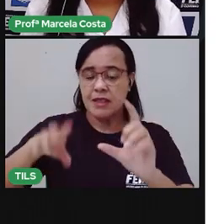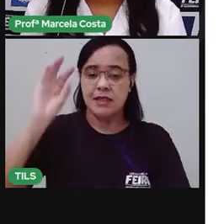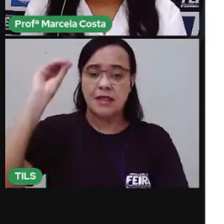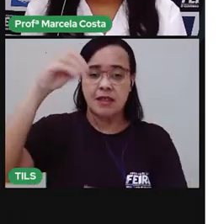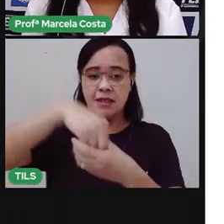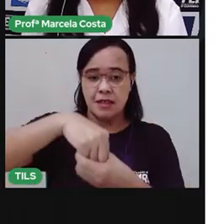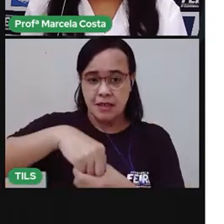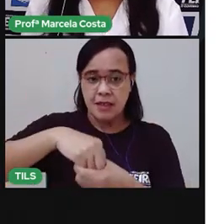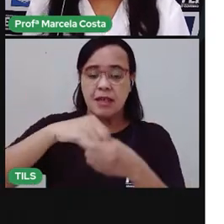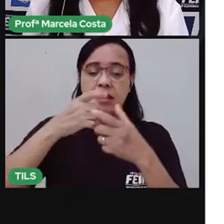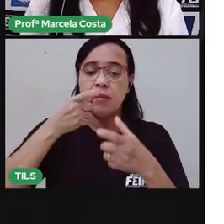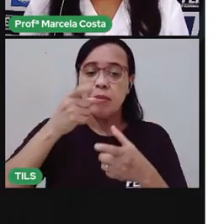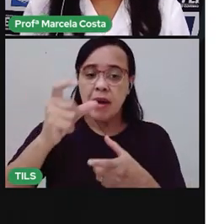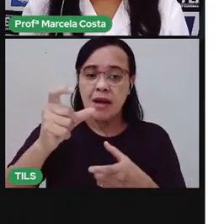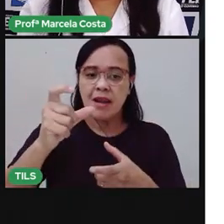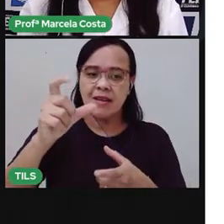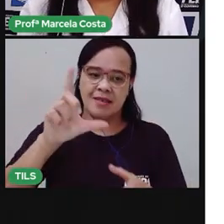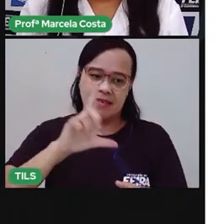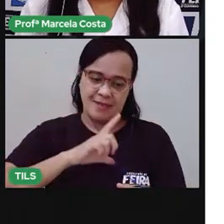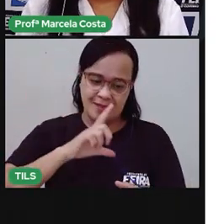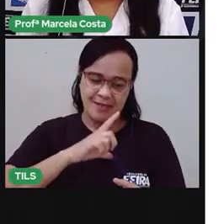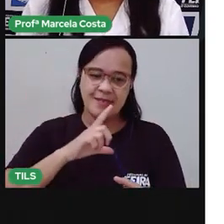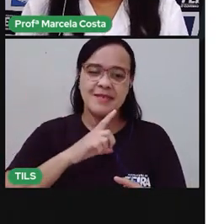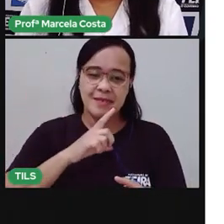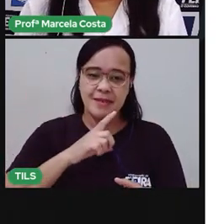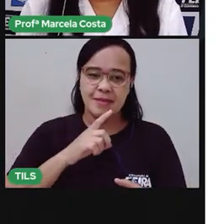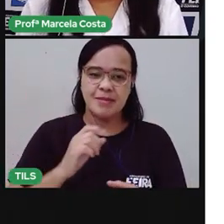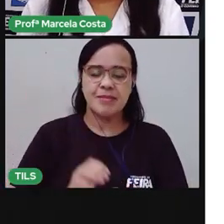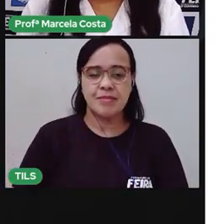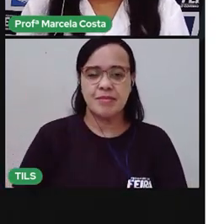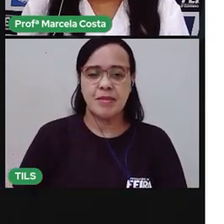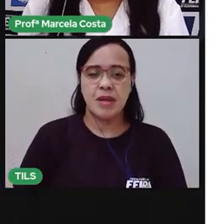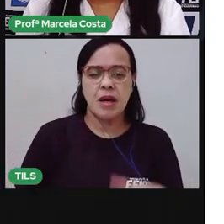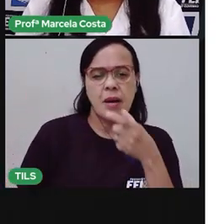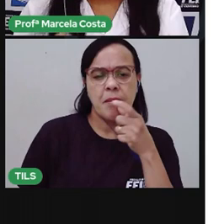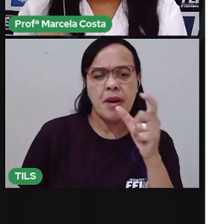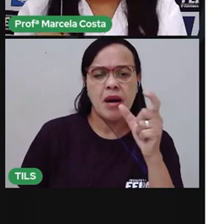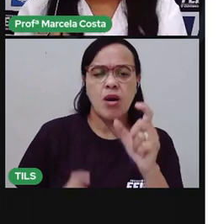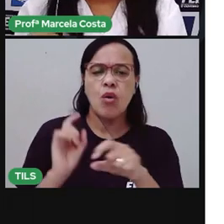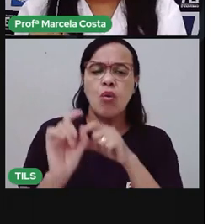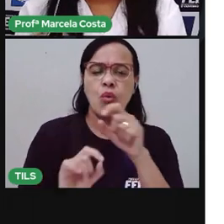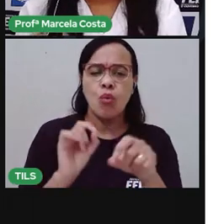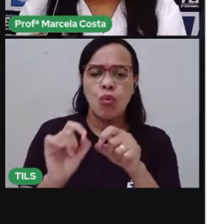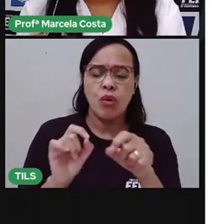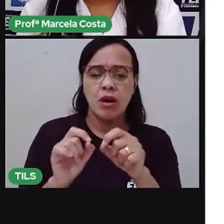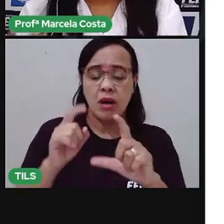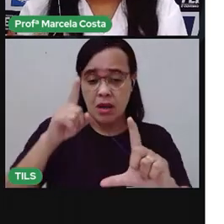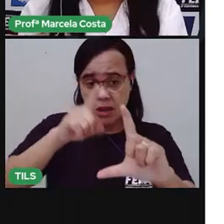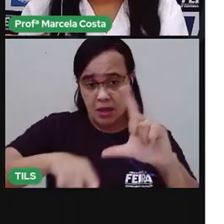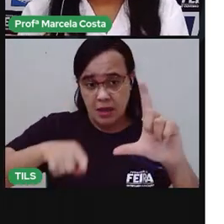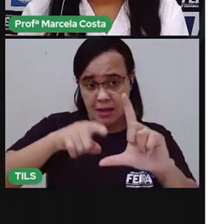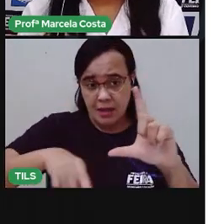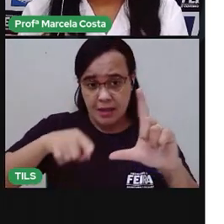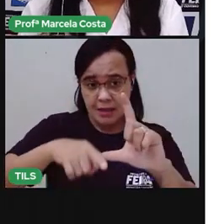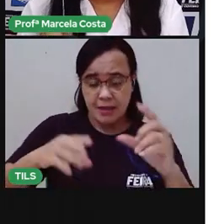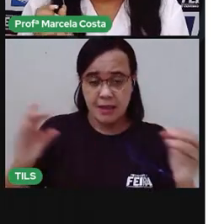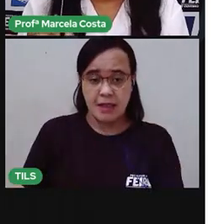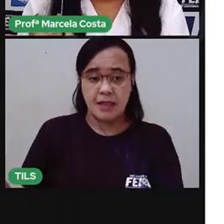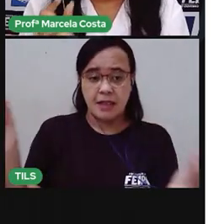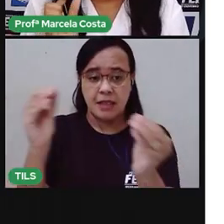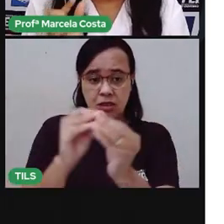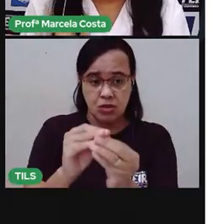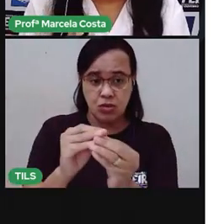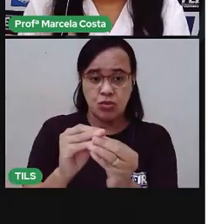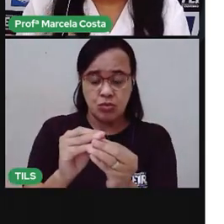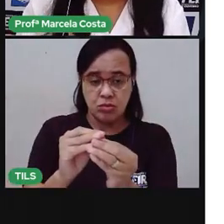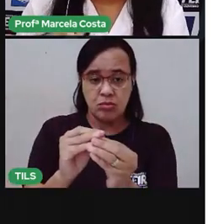uma palavra uma palavra é composta por letras que juntas